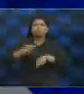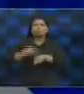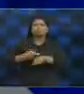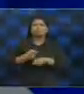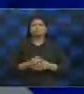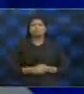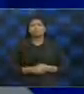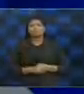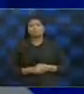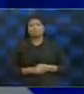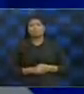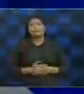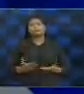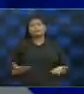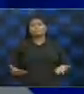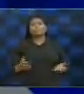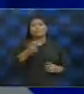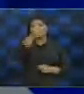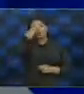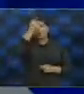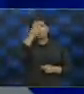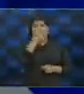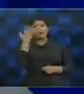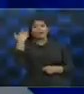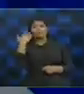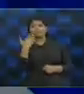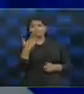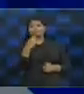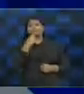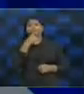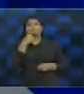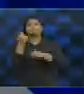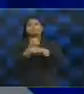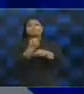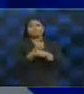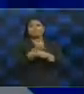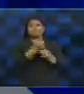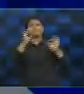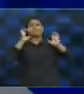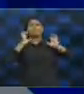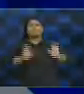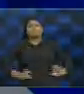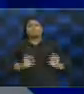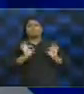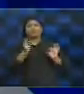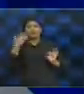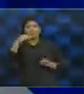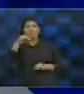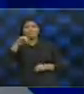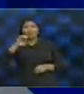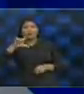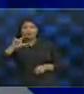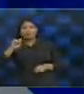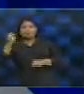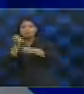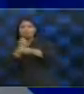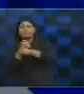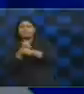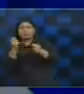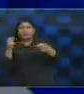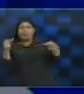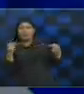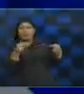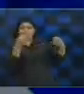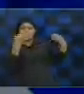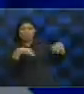Marcelo, não sabiam fazer o asfalto ou não queriam fazê-lo com honestidade. E o asfalto, levando a sério, em primeiro lugar, a preocupação com o saneamento